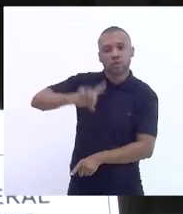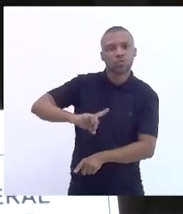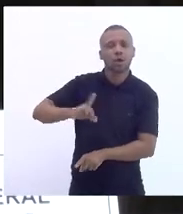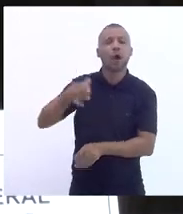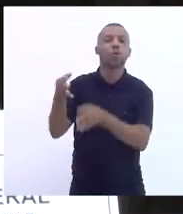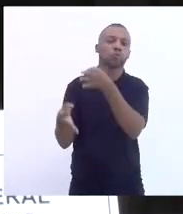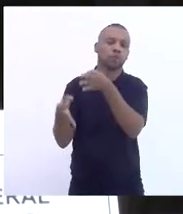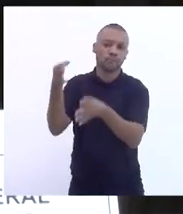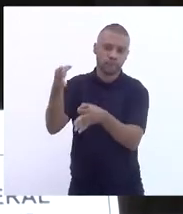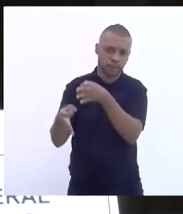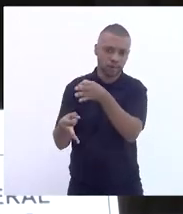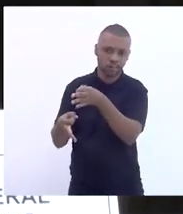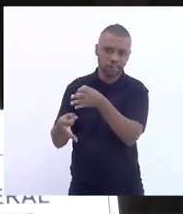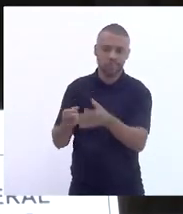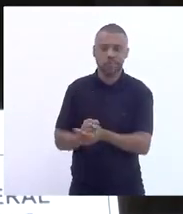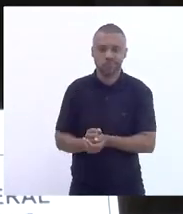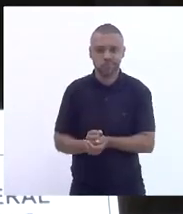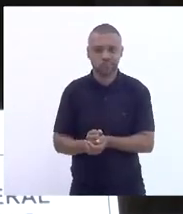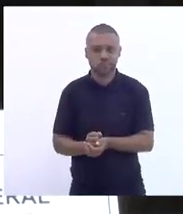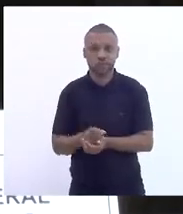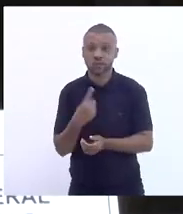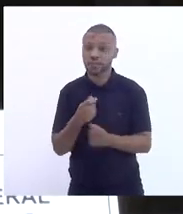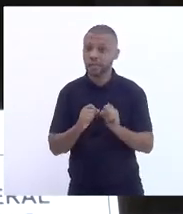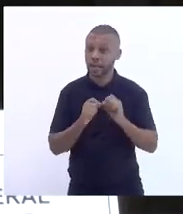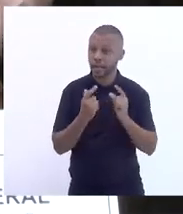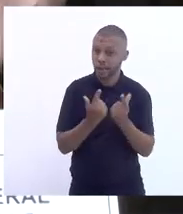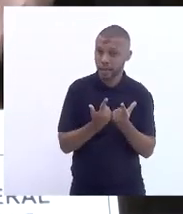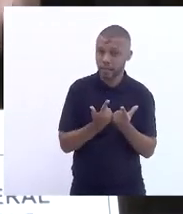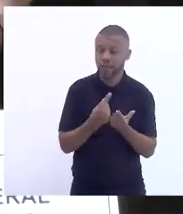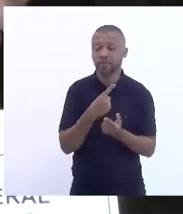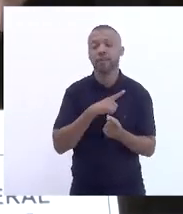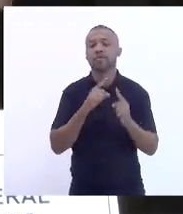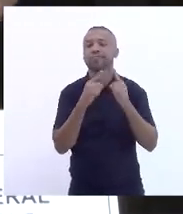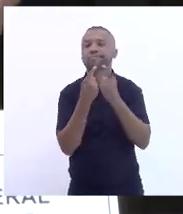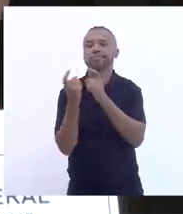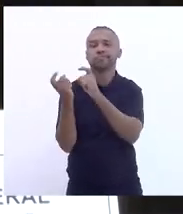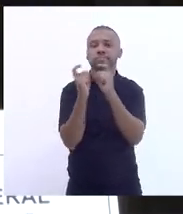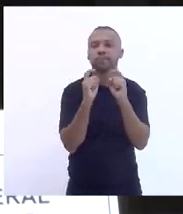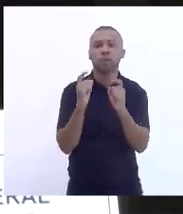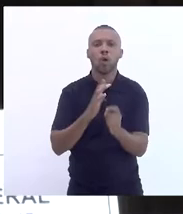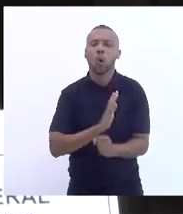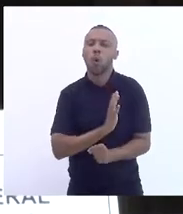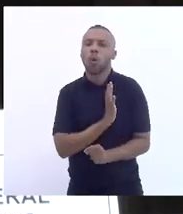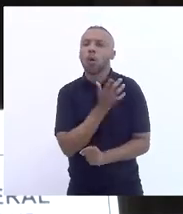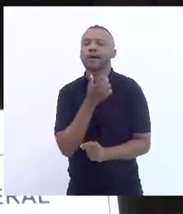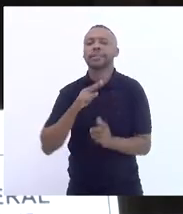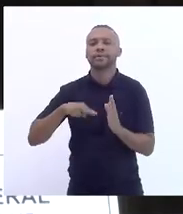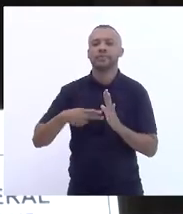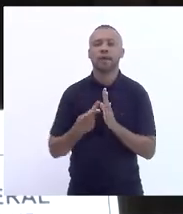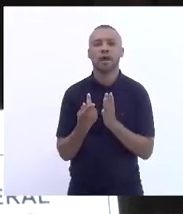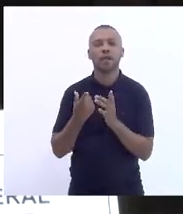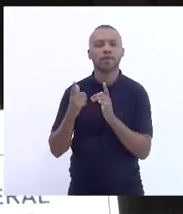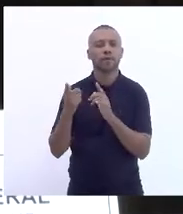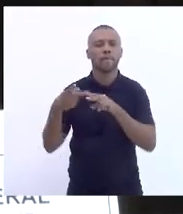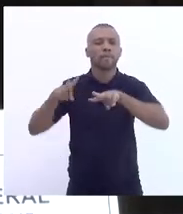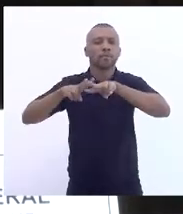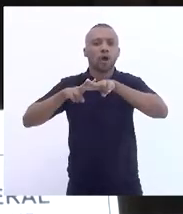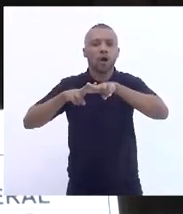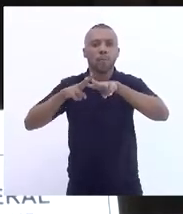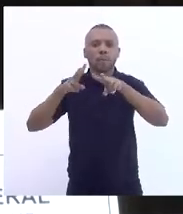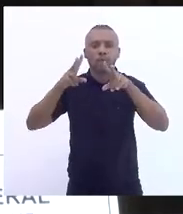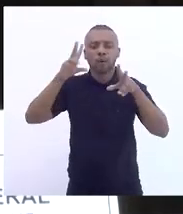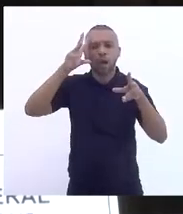nessa mesma casa tiver tivemos uma audiência sobre o horror que é que estão as prisões por reconhecimento fotográfico